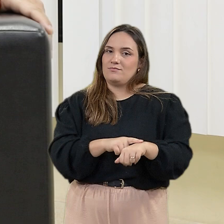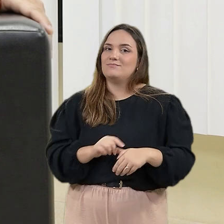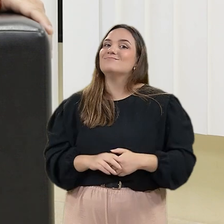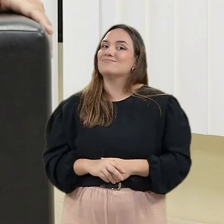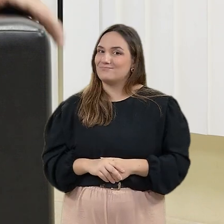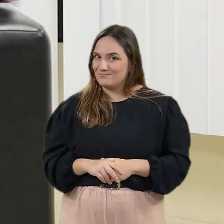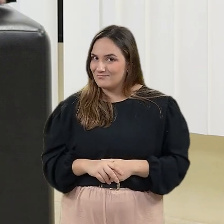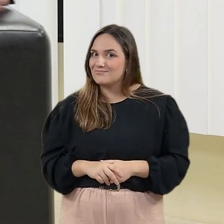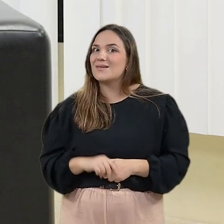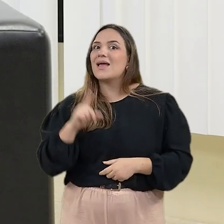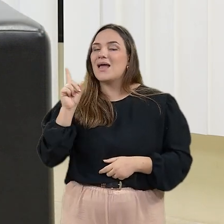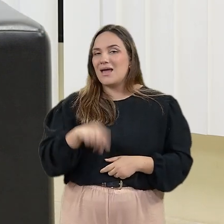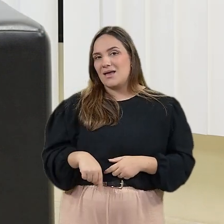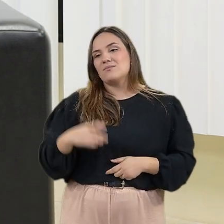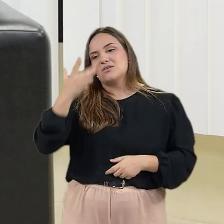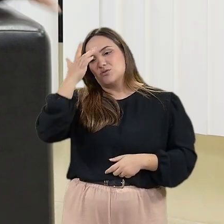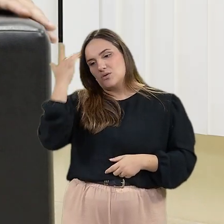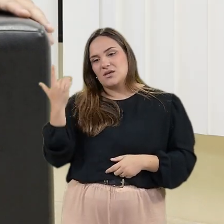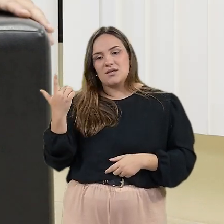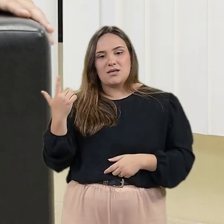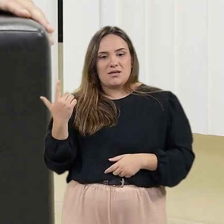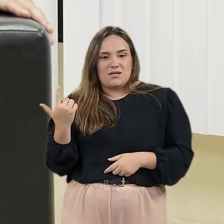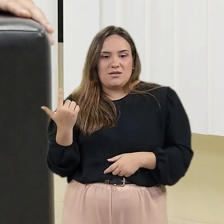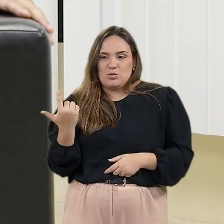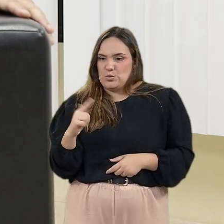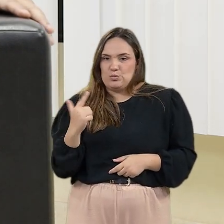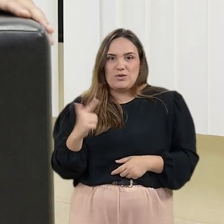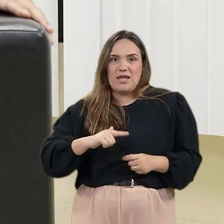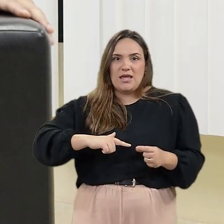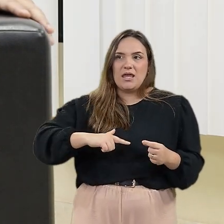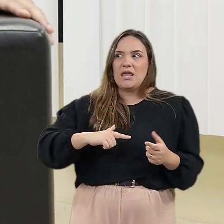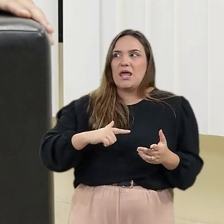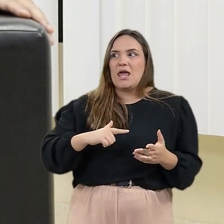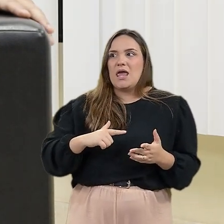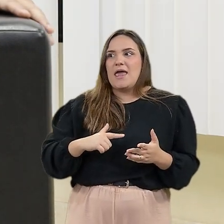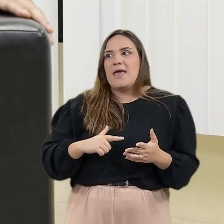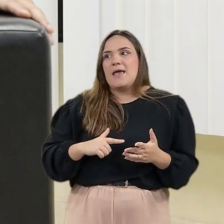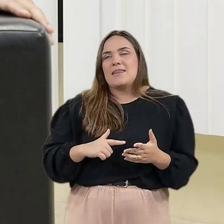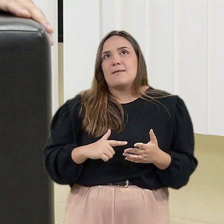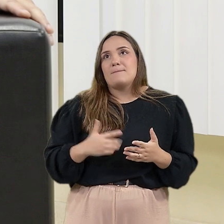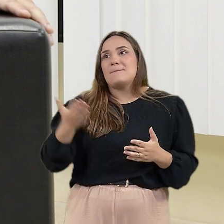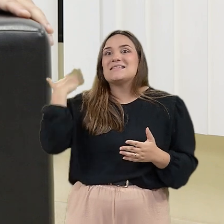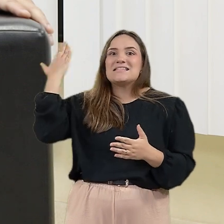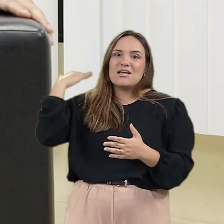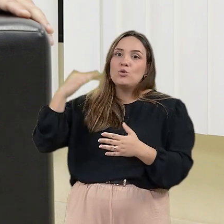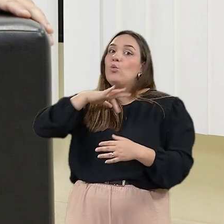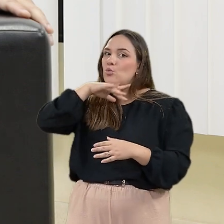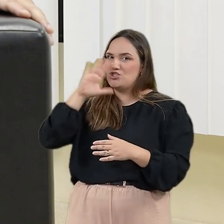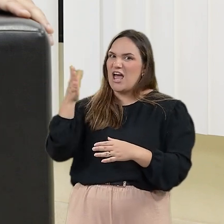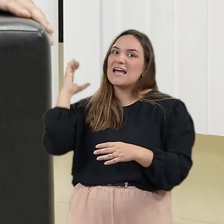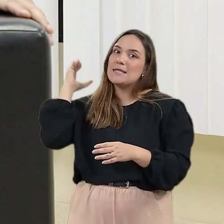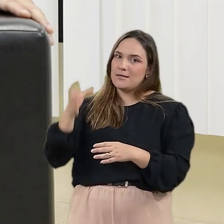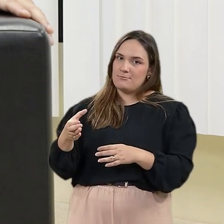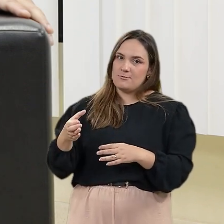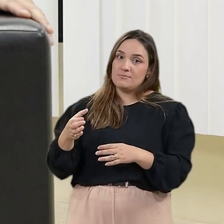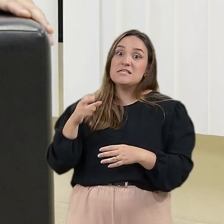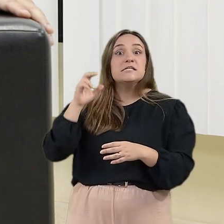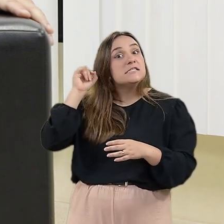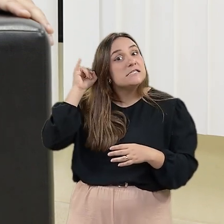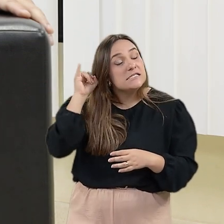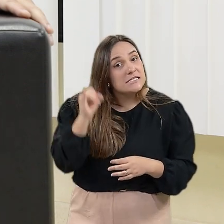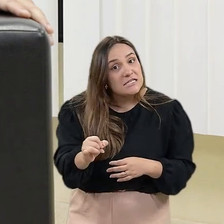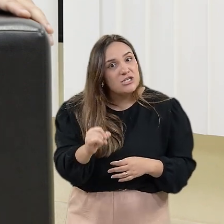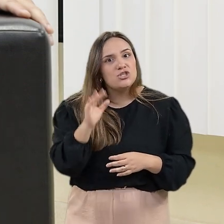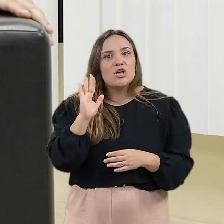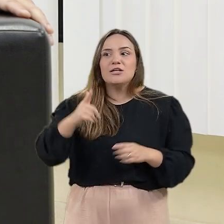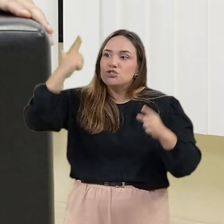que isso é naquele sujeito que não tem antecedentes, não tem nada. Caso ele tenha reincidência, ele só